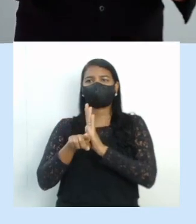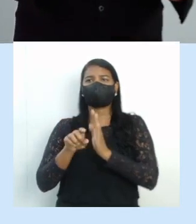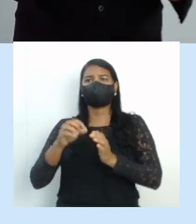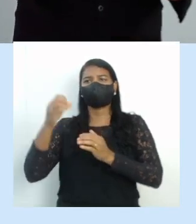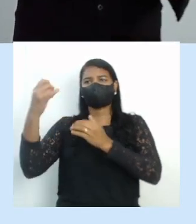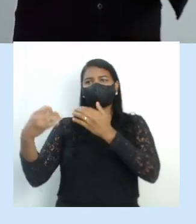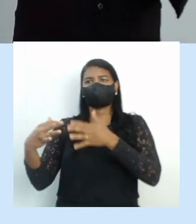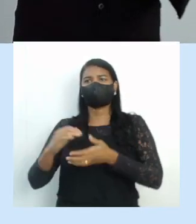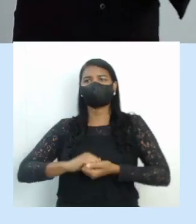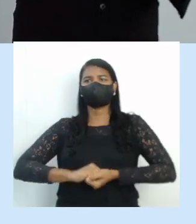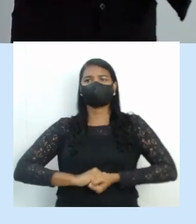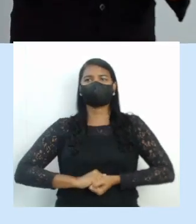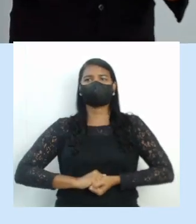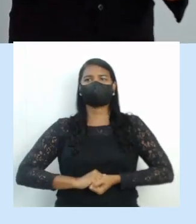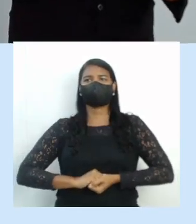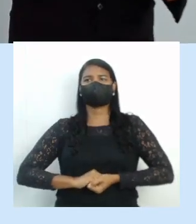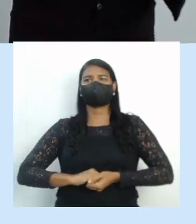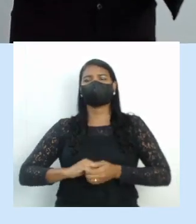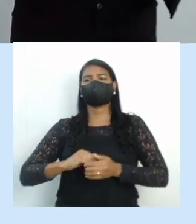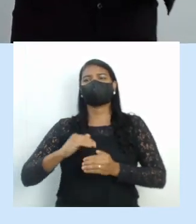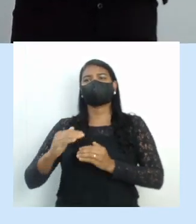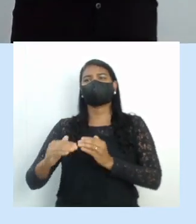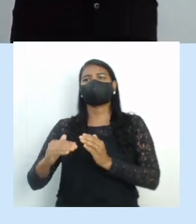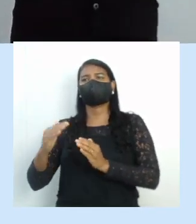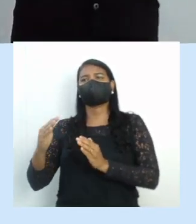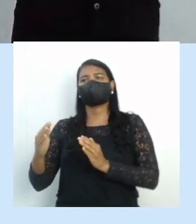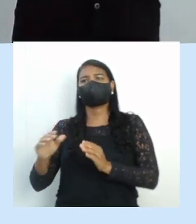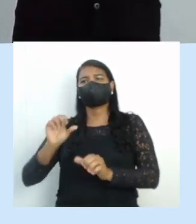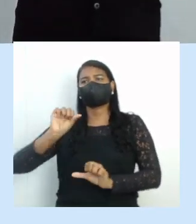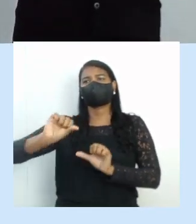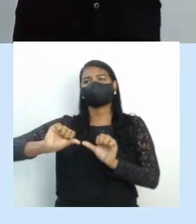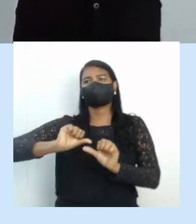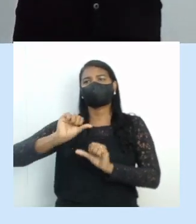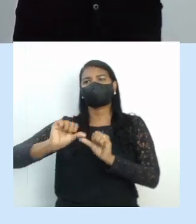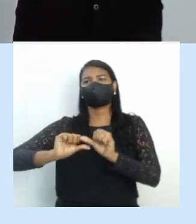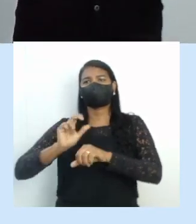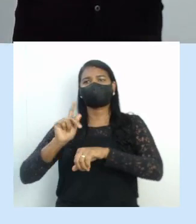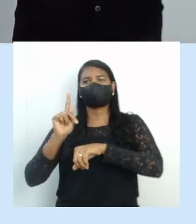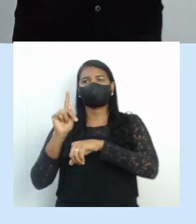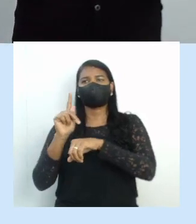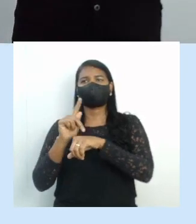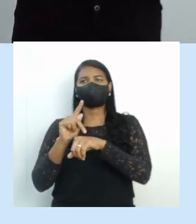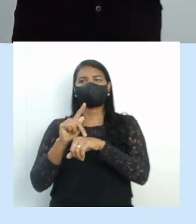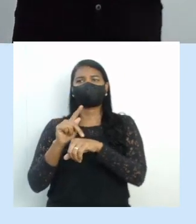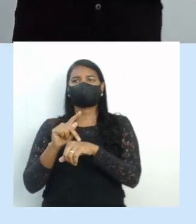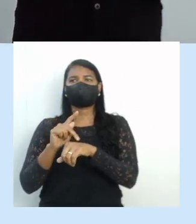seguinte, o processo de transformação das rochas